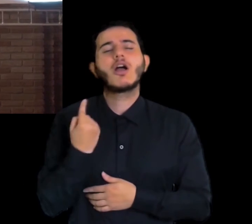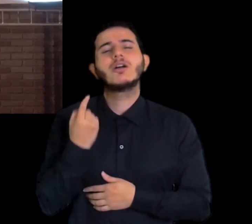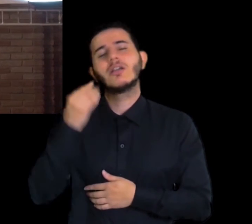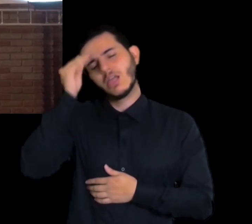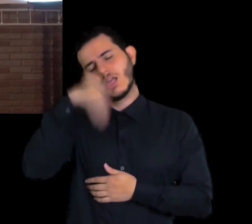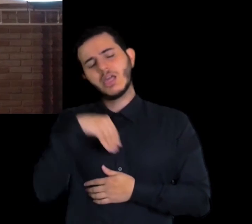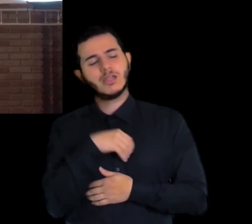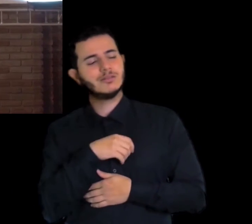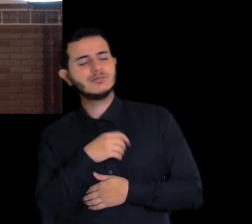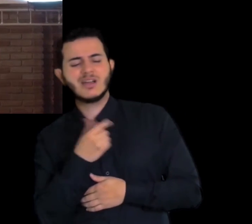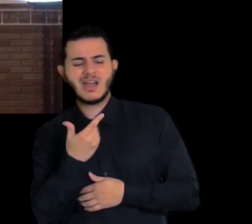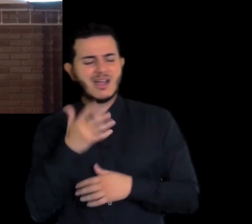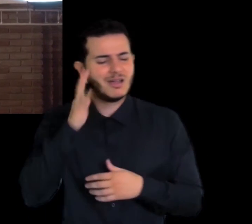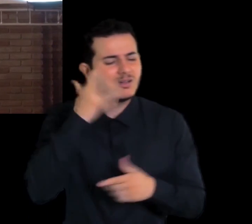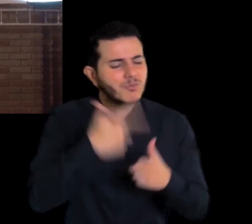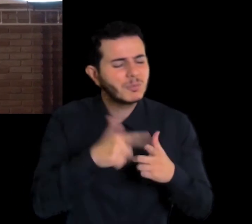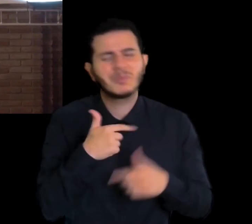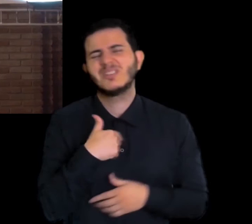esteja.